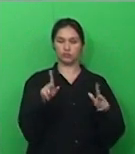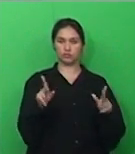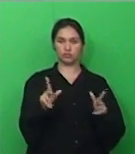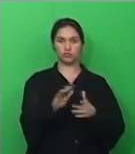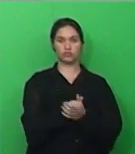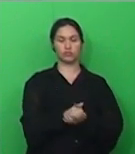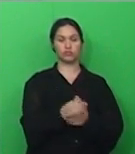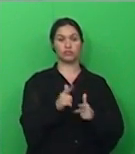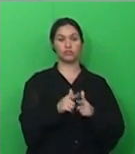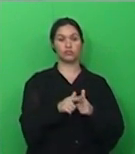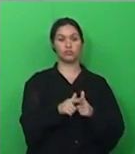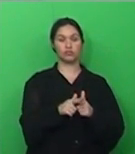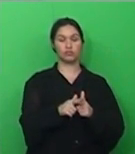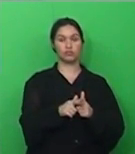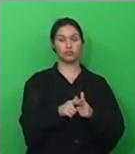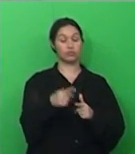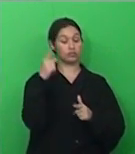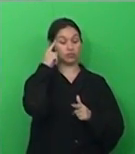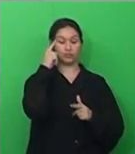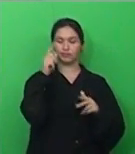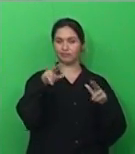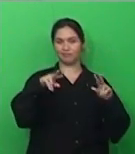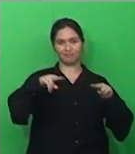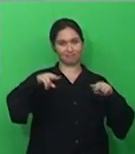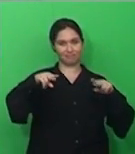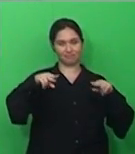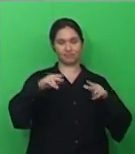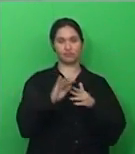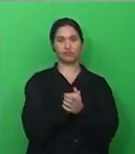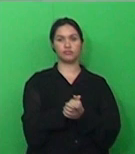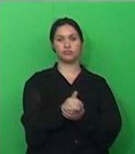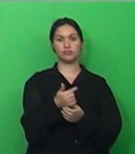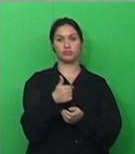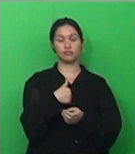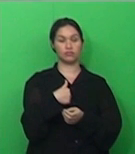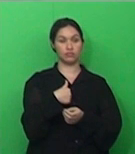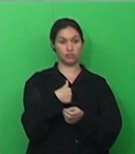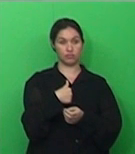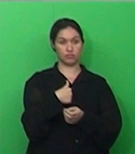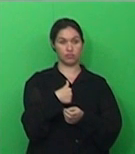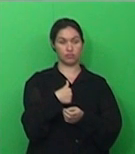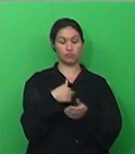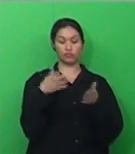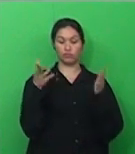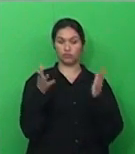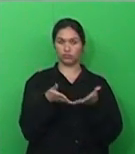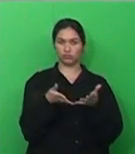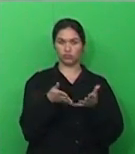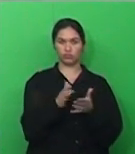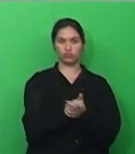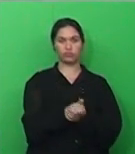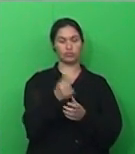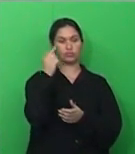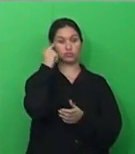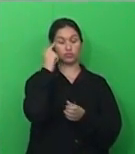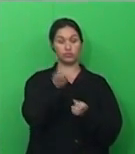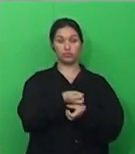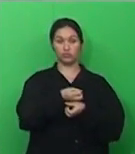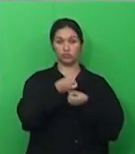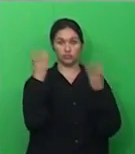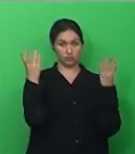todos têm a mesma opinião. Portanto, eu não considero esse evento realizado na noite de hoje como um